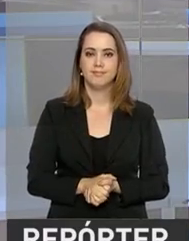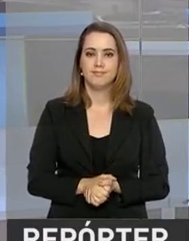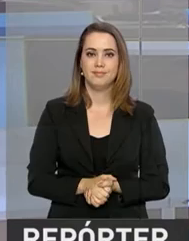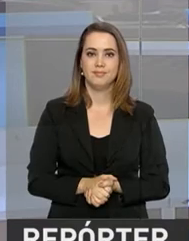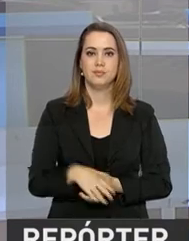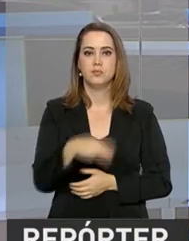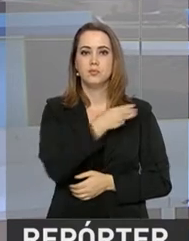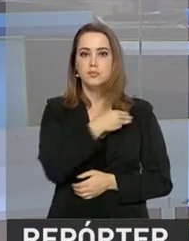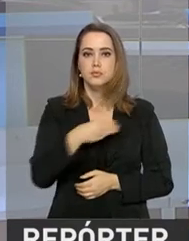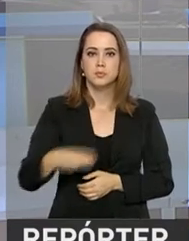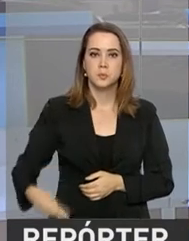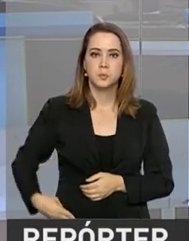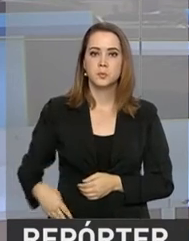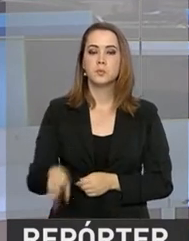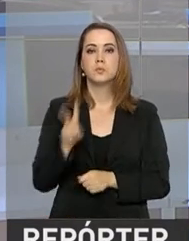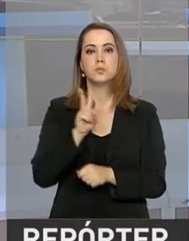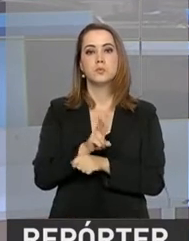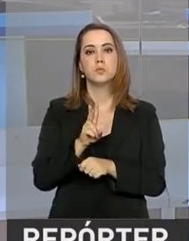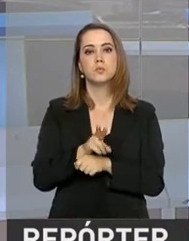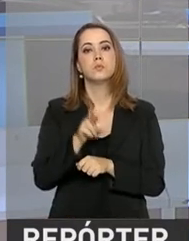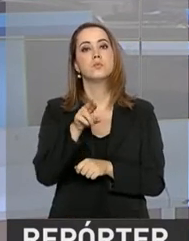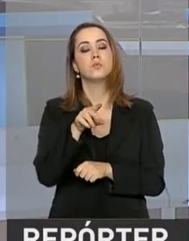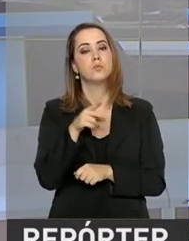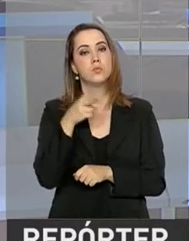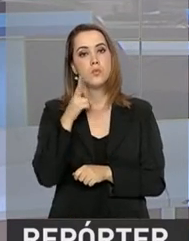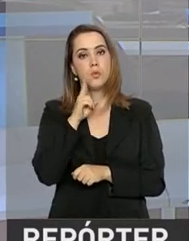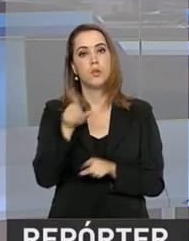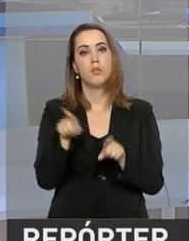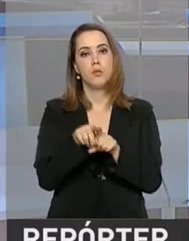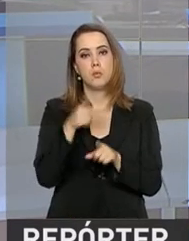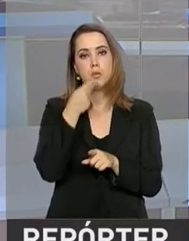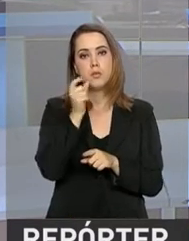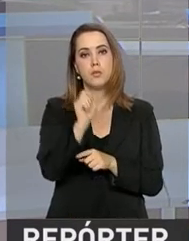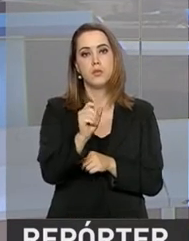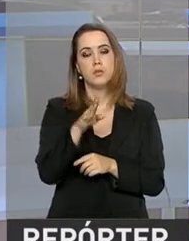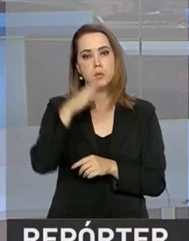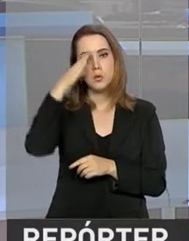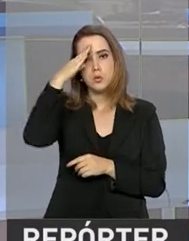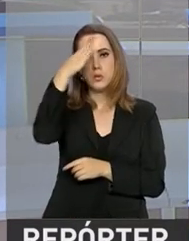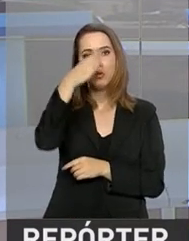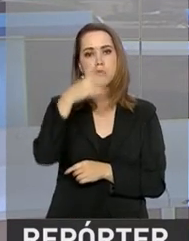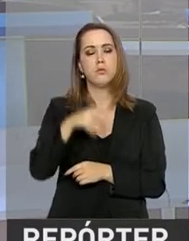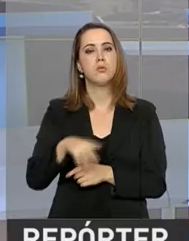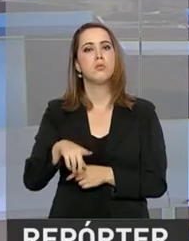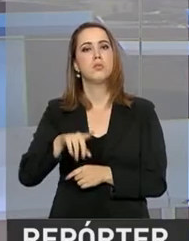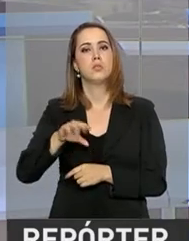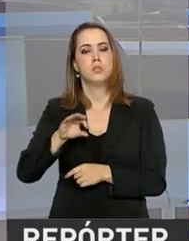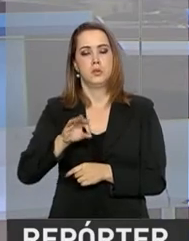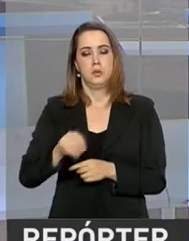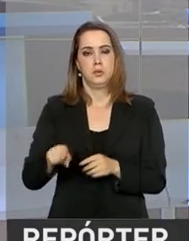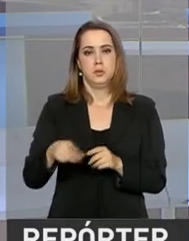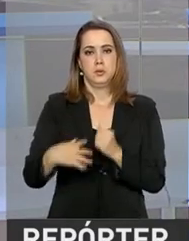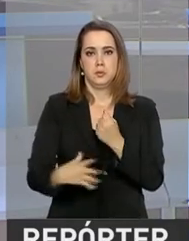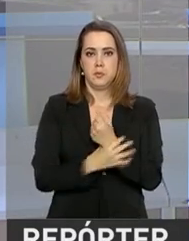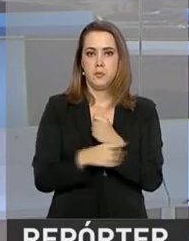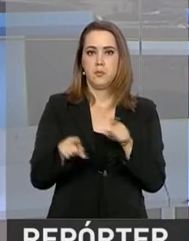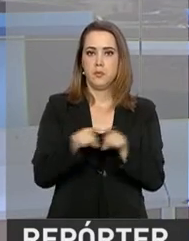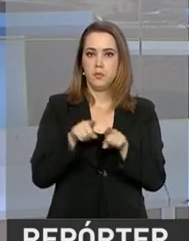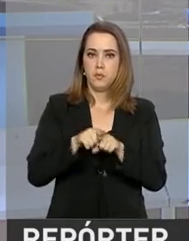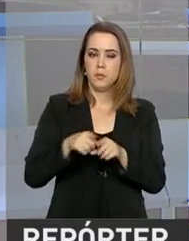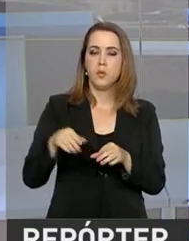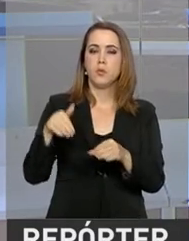ministro da Defesa, Raul Jungmann, que você acabou de ver aí, também afirmou que as Forças Armadas vão atuar na segurança do Rio de Janeiro durante as